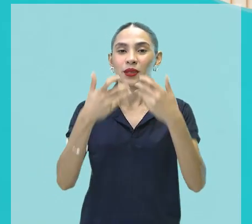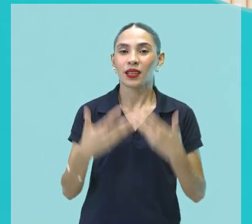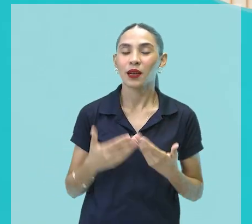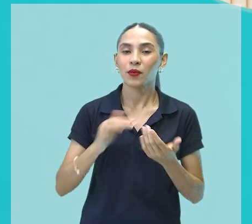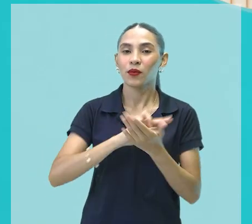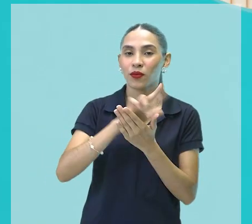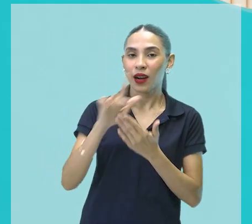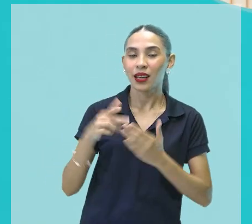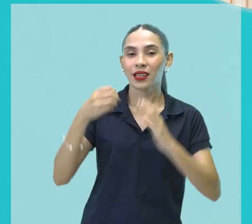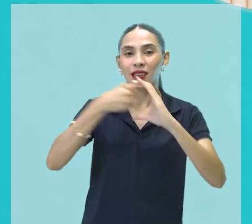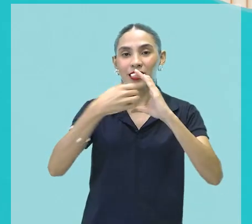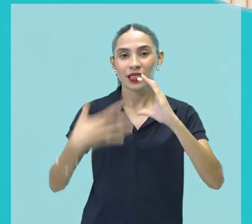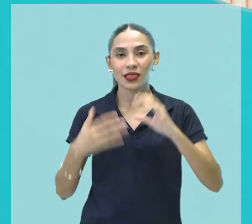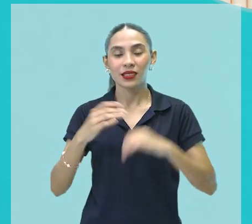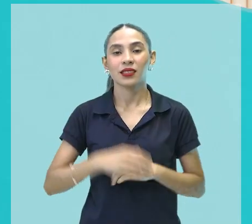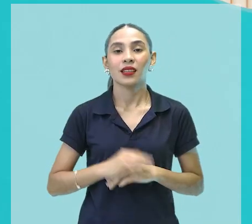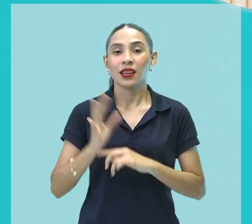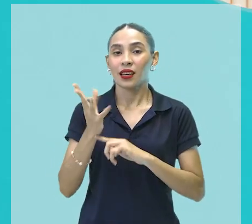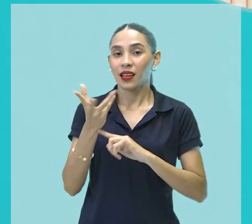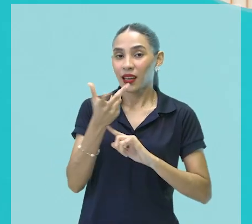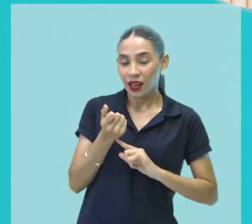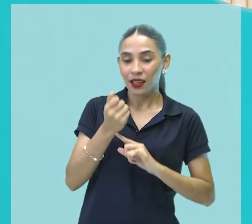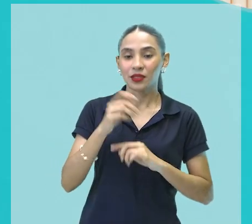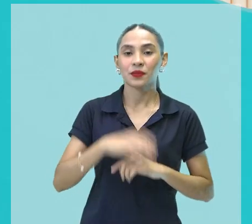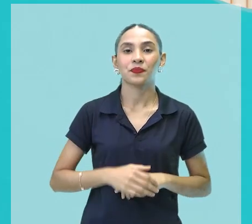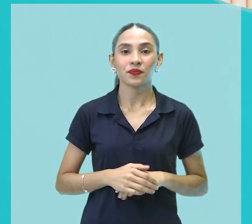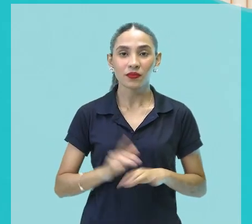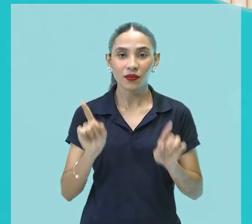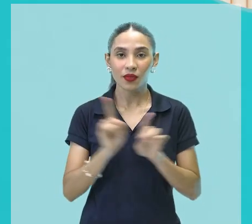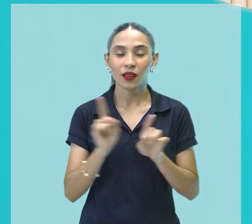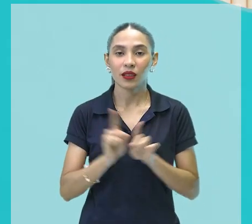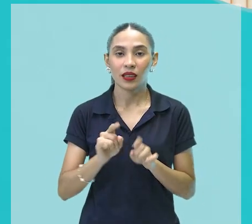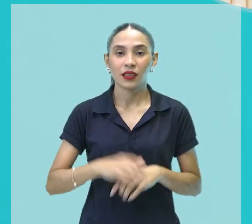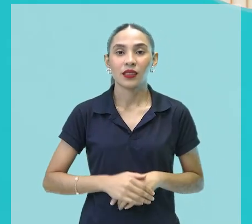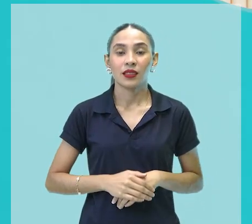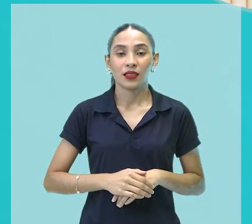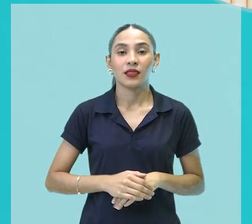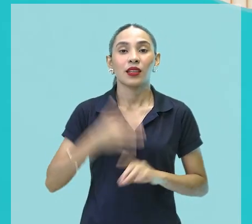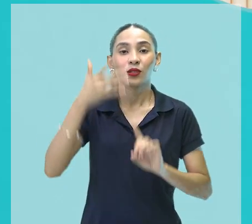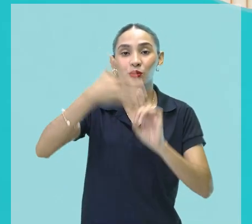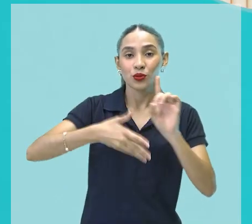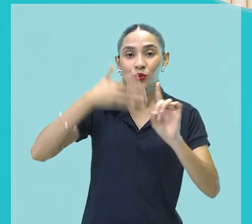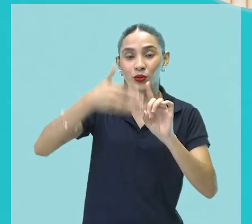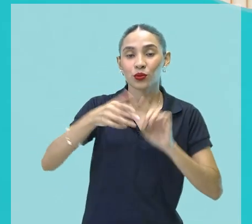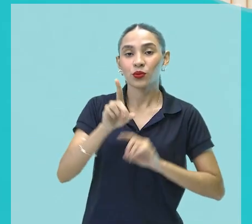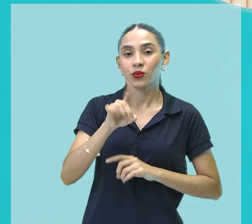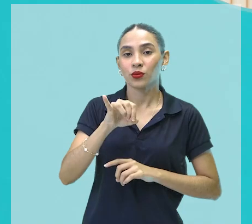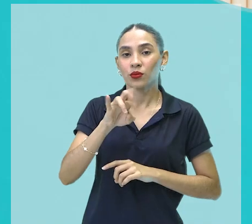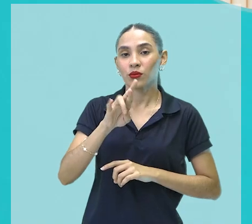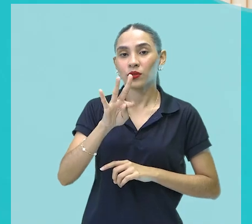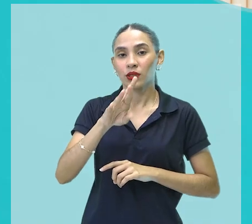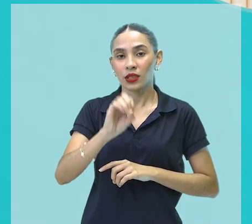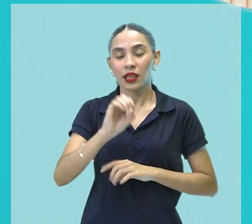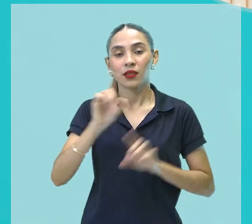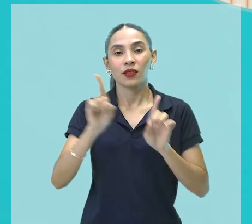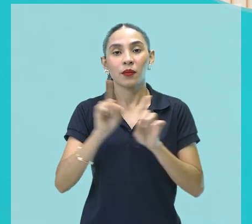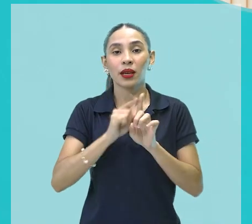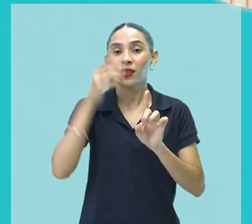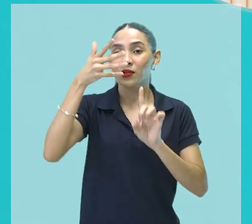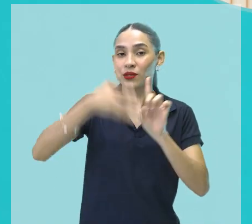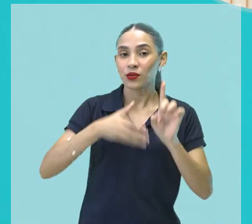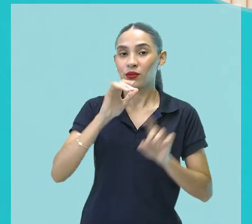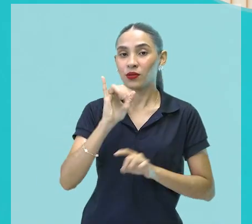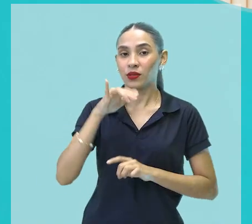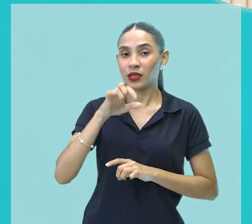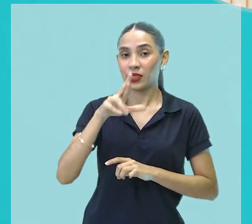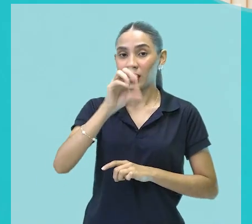vários aspectos, né? Falamos de arte, falamos ali de discurso direto, discurso indireto e também adentramos aí no